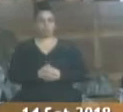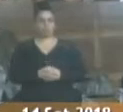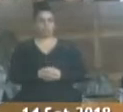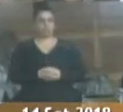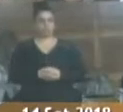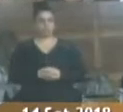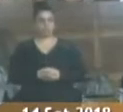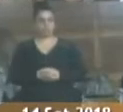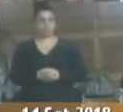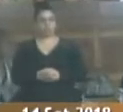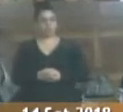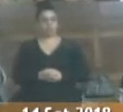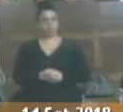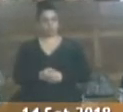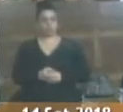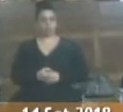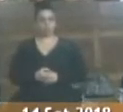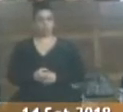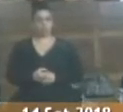Pode passar.